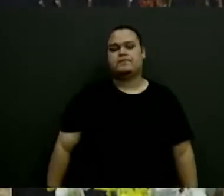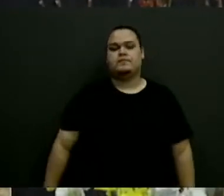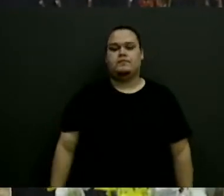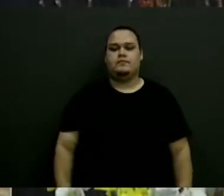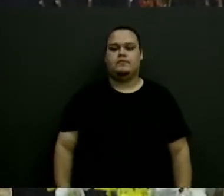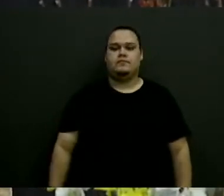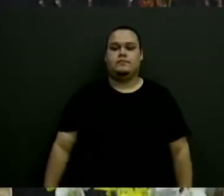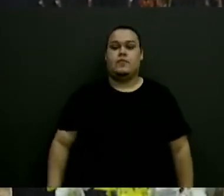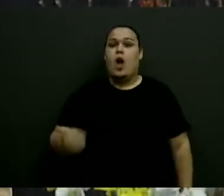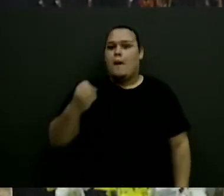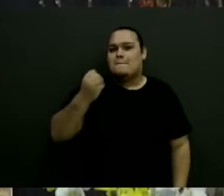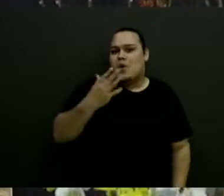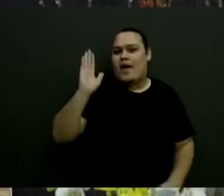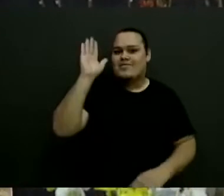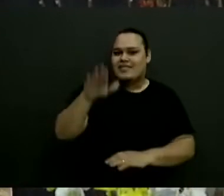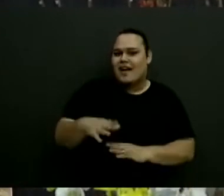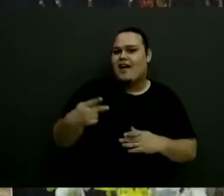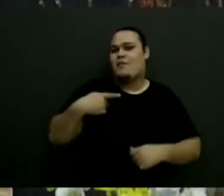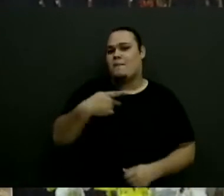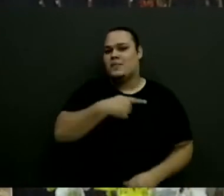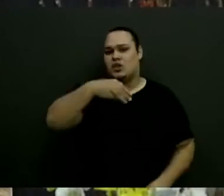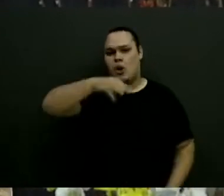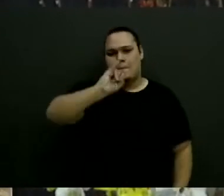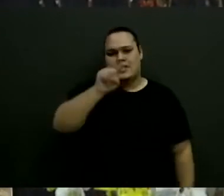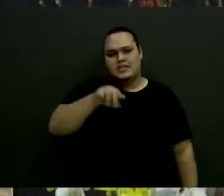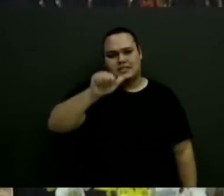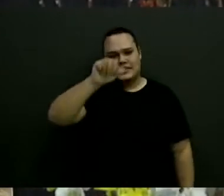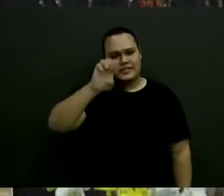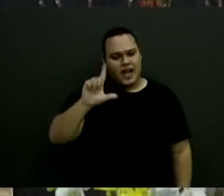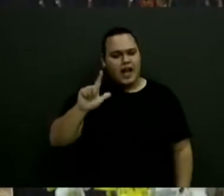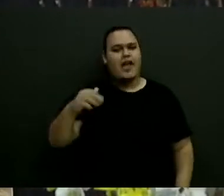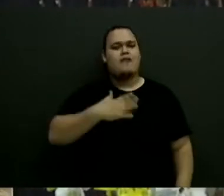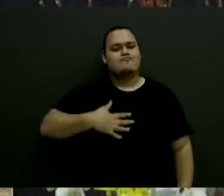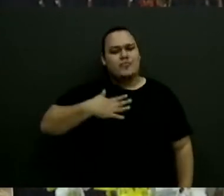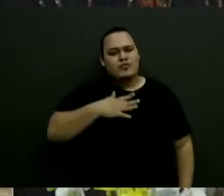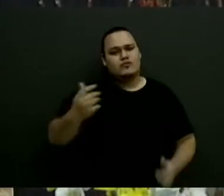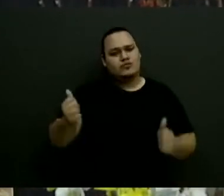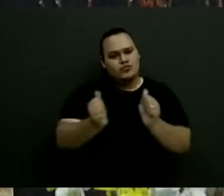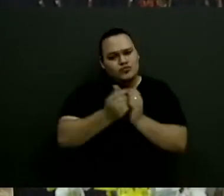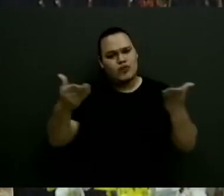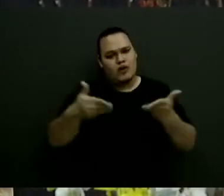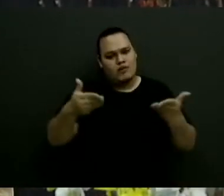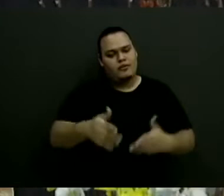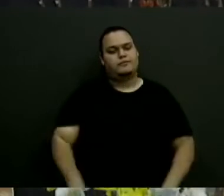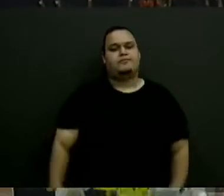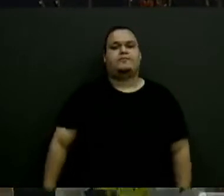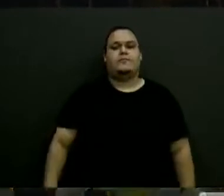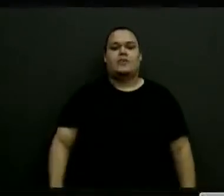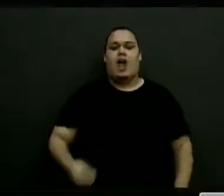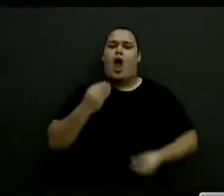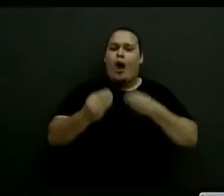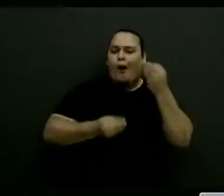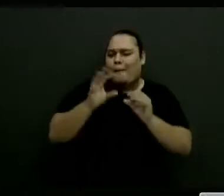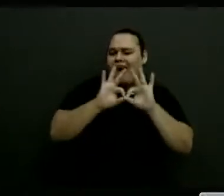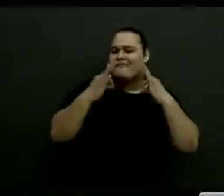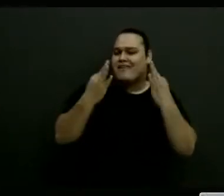Boa tarde, pastor Misael. Estou feliz em ver-te conosco hoje. Como estás,